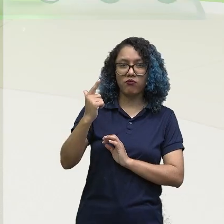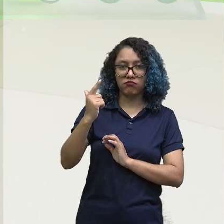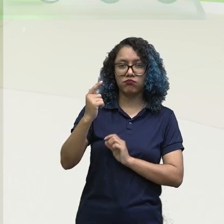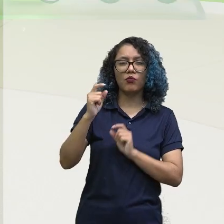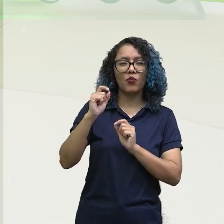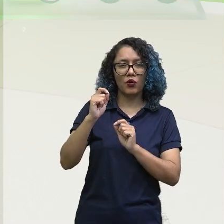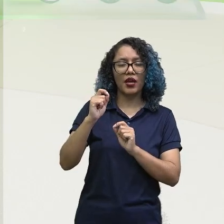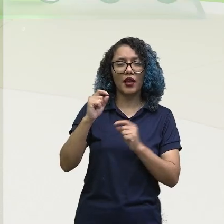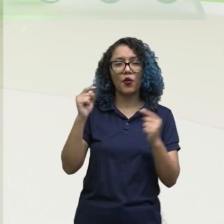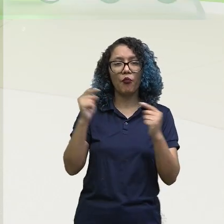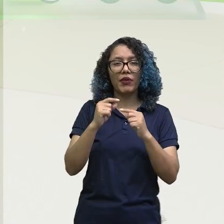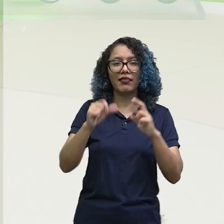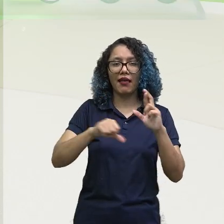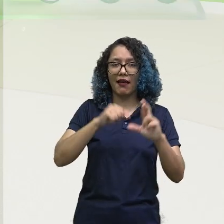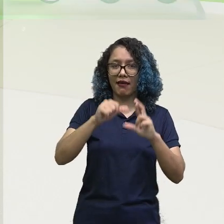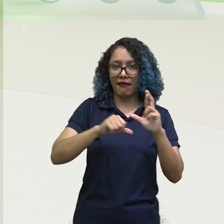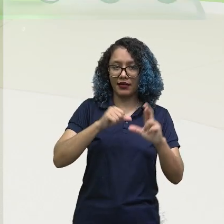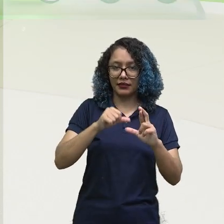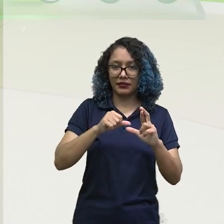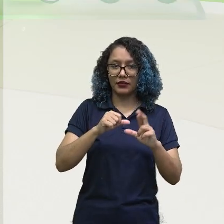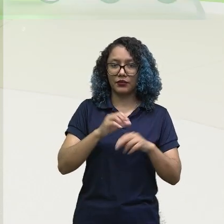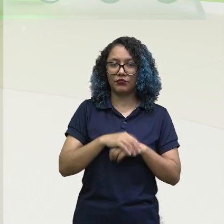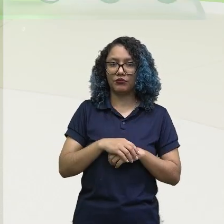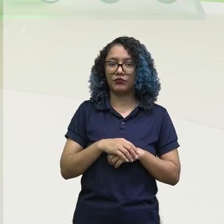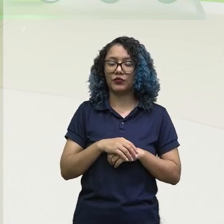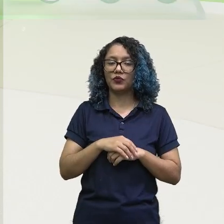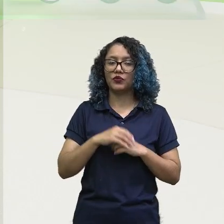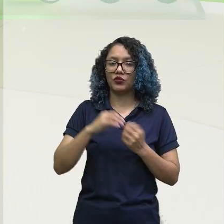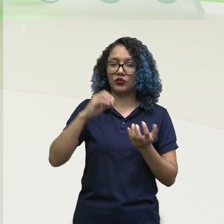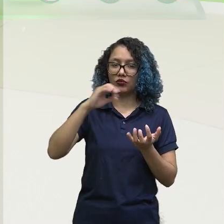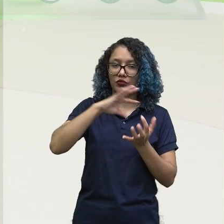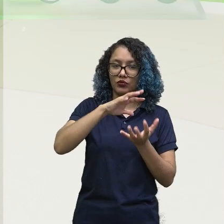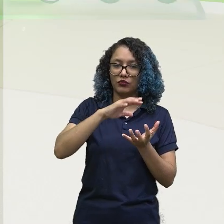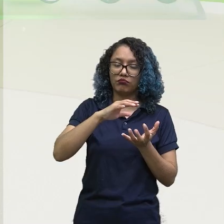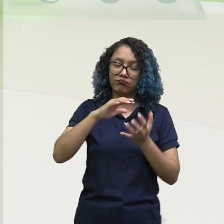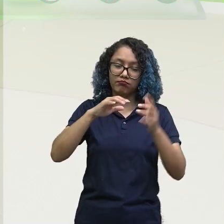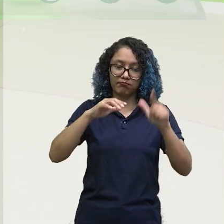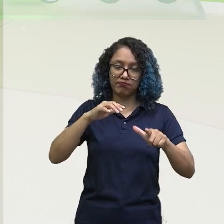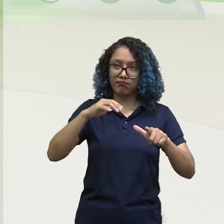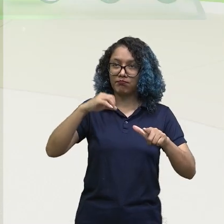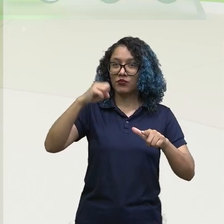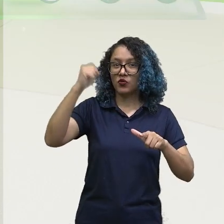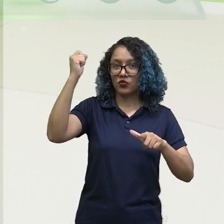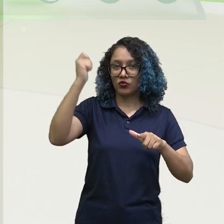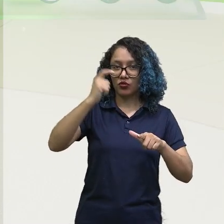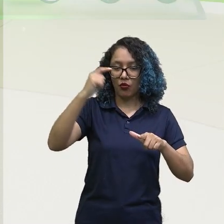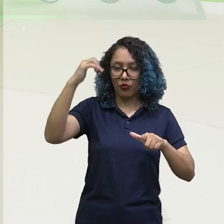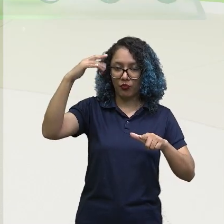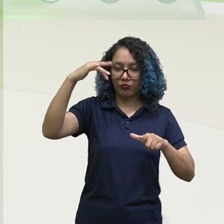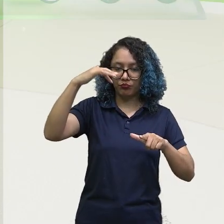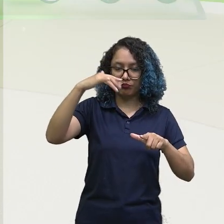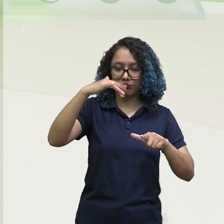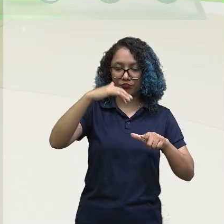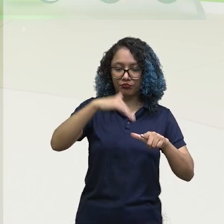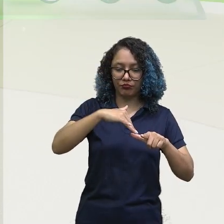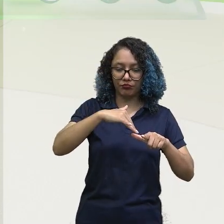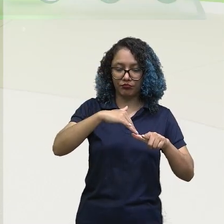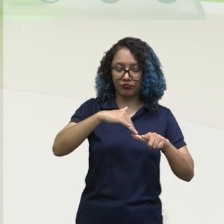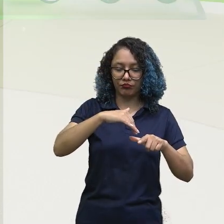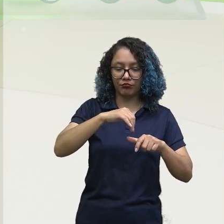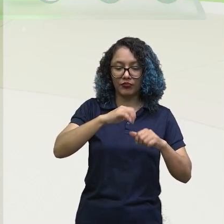uma reação química. Ela vai chegar do Sol, vai bater numa placa. Essa placa vai transformar